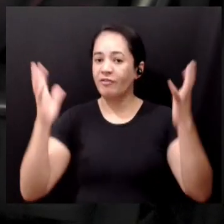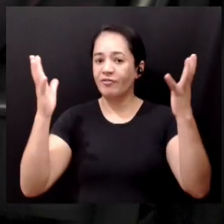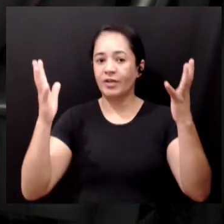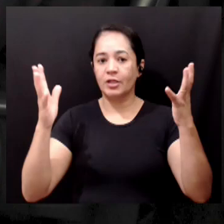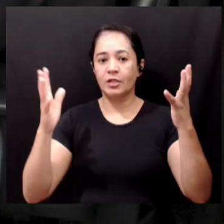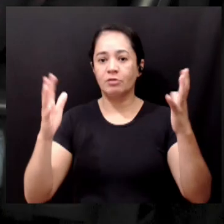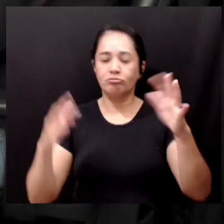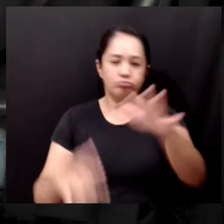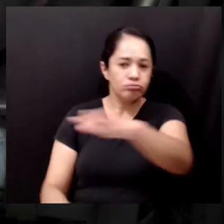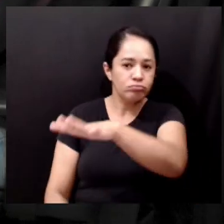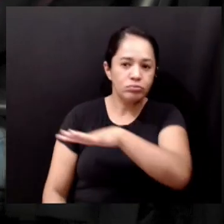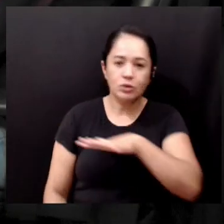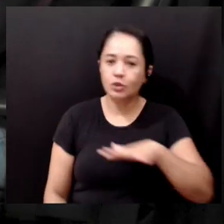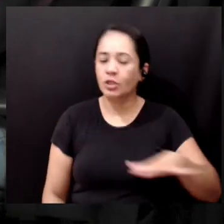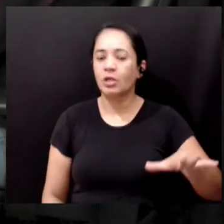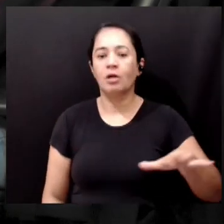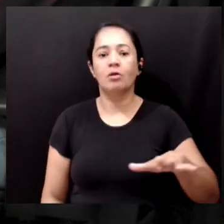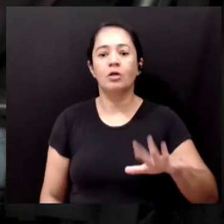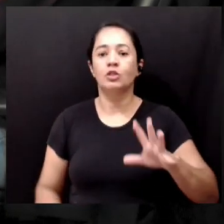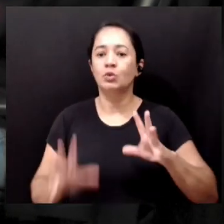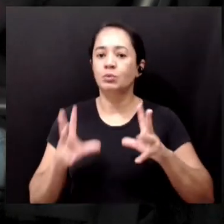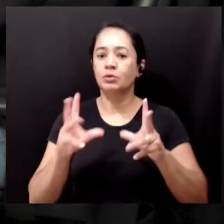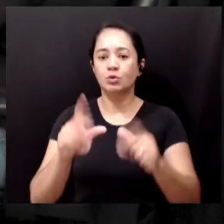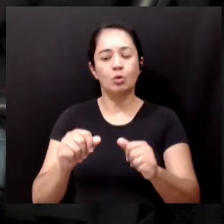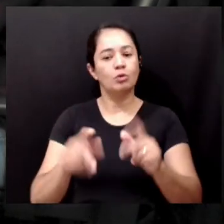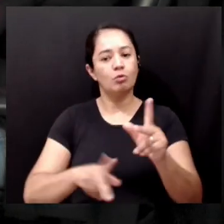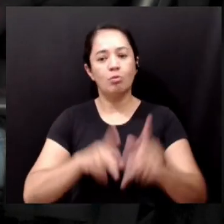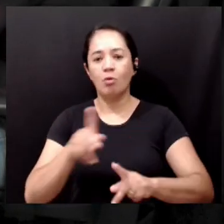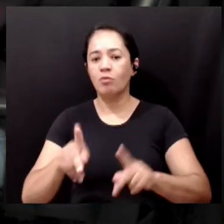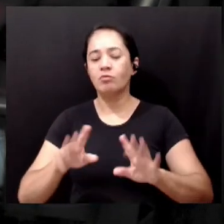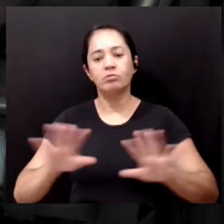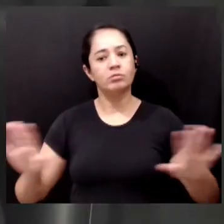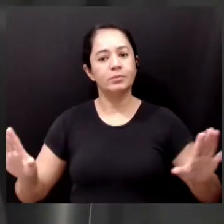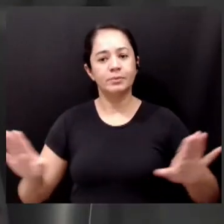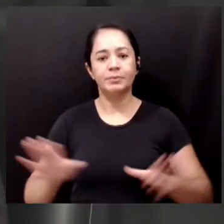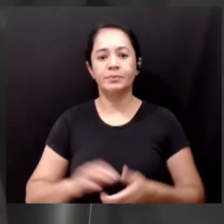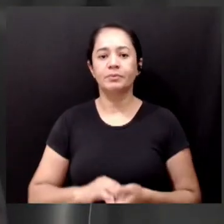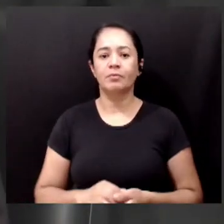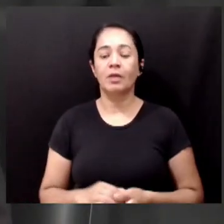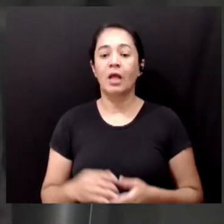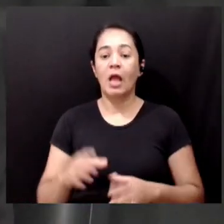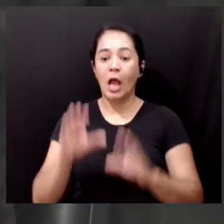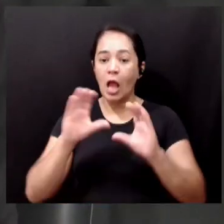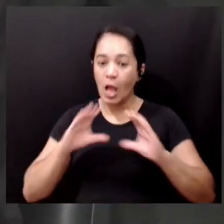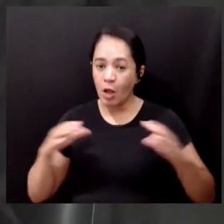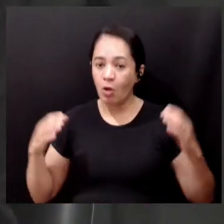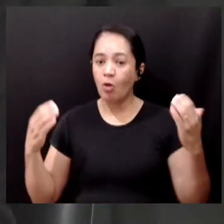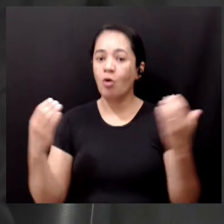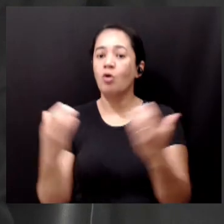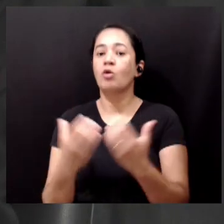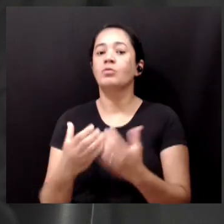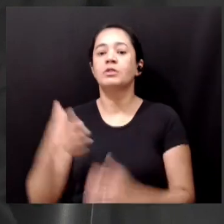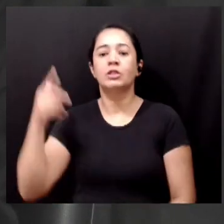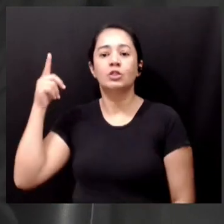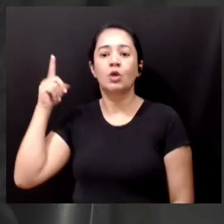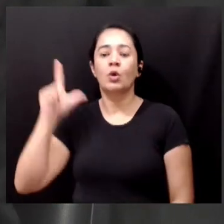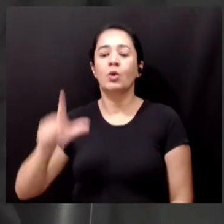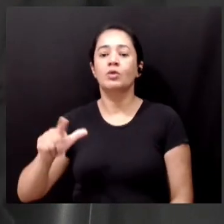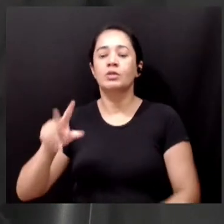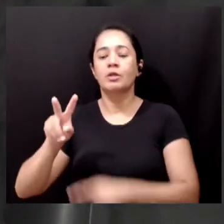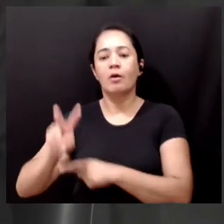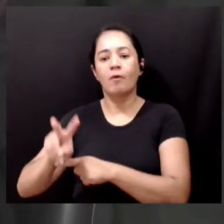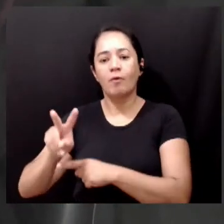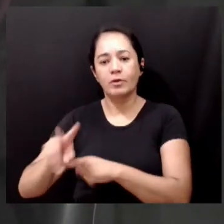A gente sempre faz geral eles para que a comunidade tenha algum benefício também, né? Isso é em Campinas mesmo. Isso é em Campinas, esse